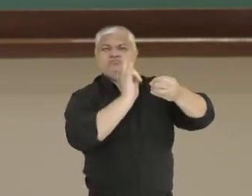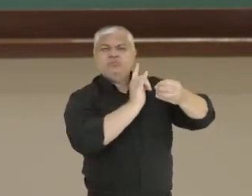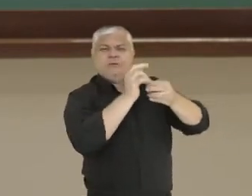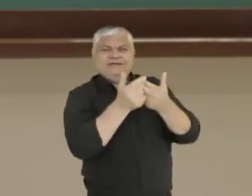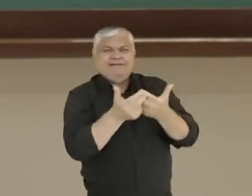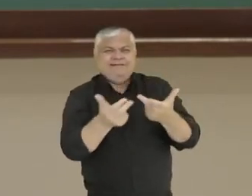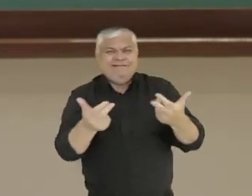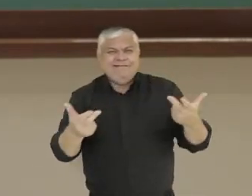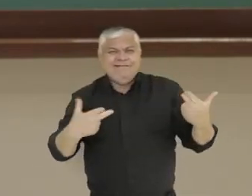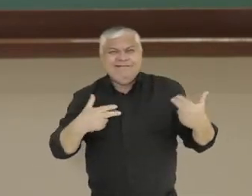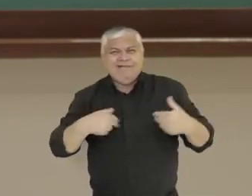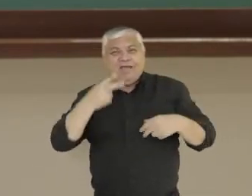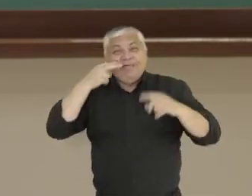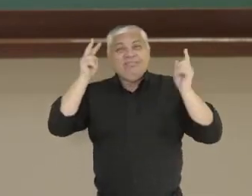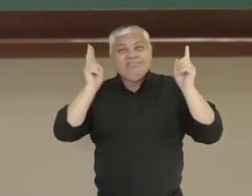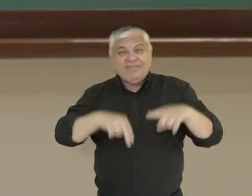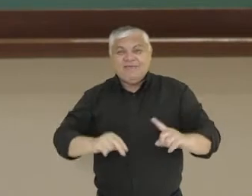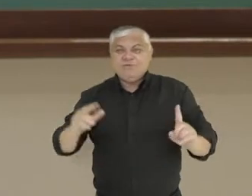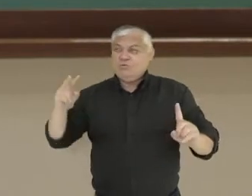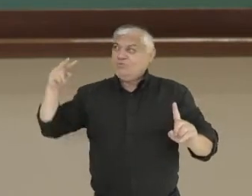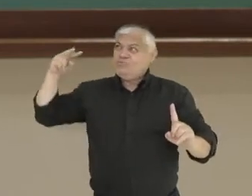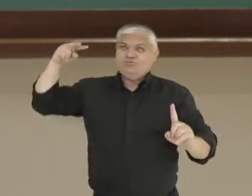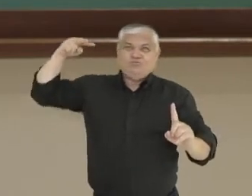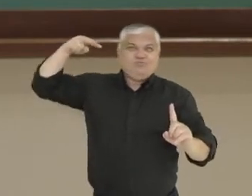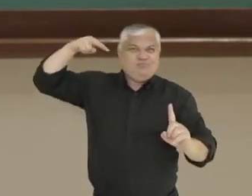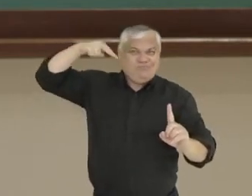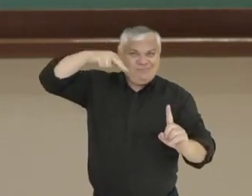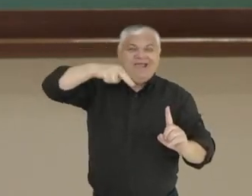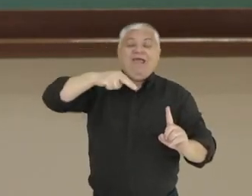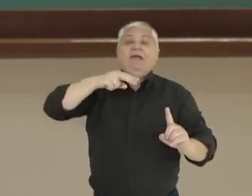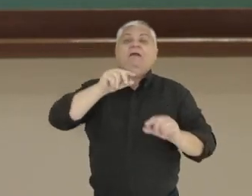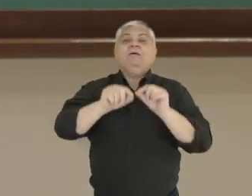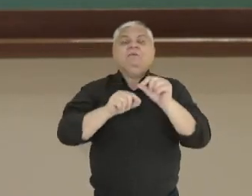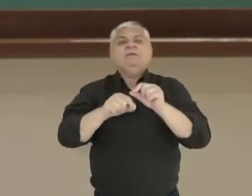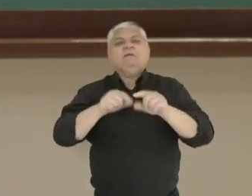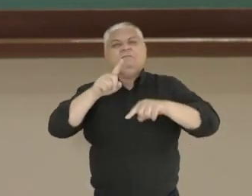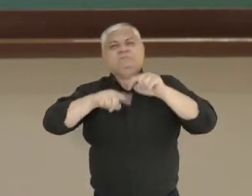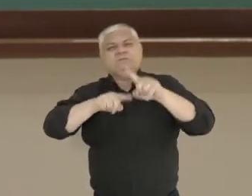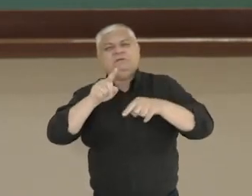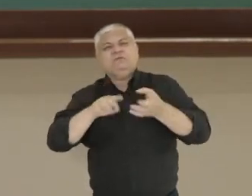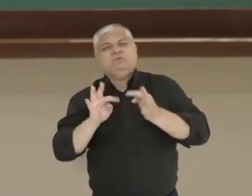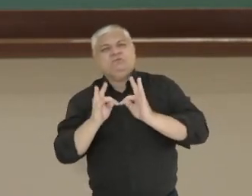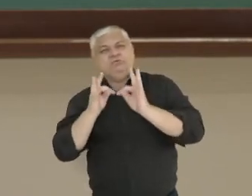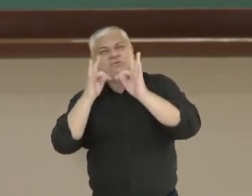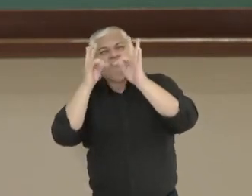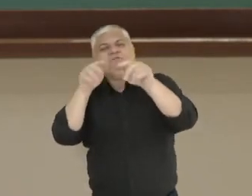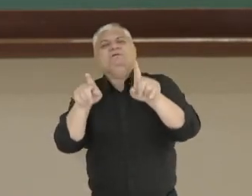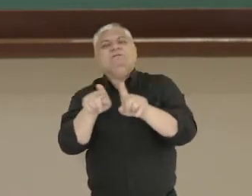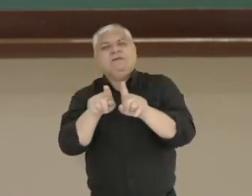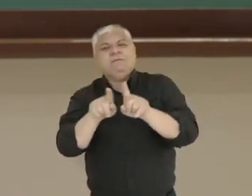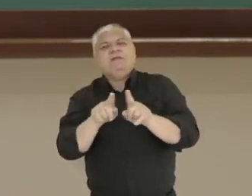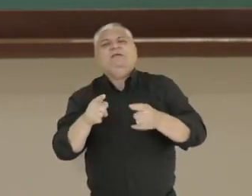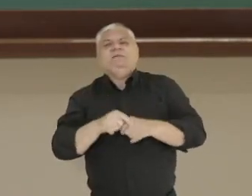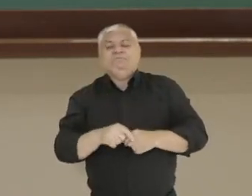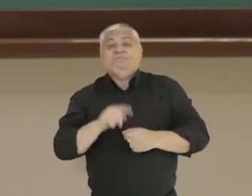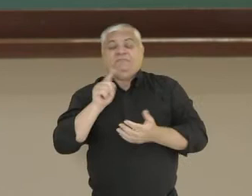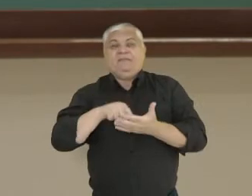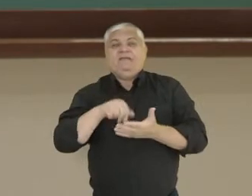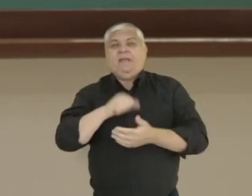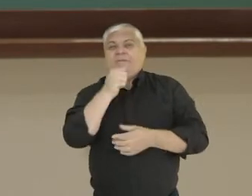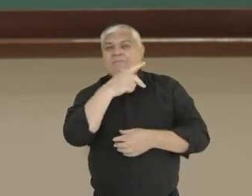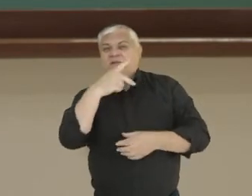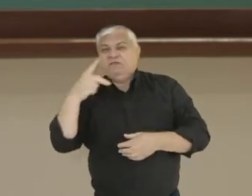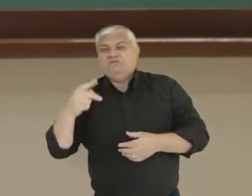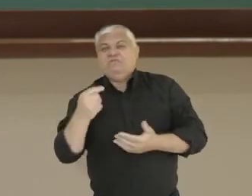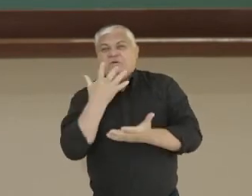ser analisadas a partir dessas imagens que são construídas com esses equipamentos e processadas em aplicativos de